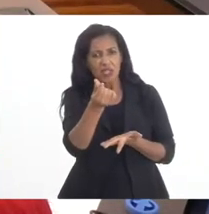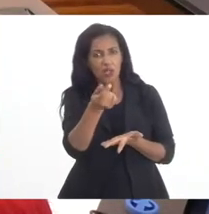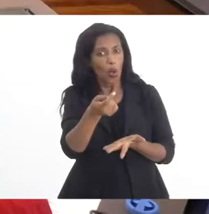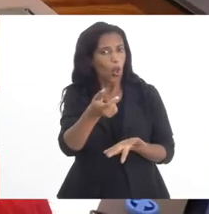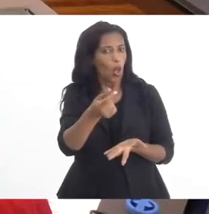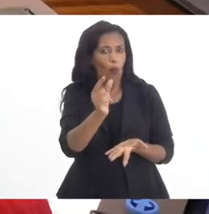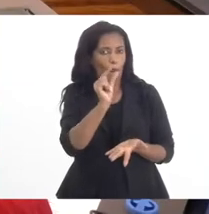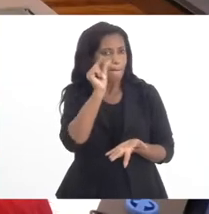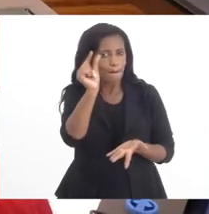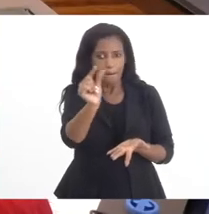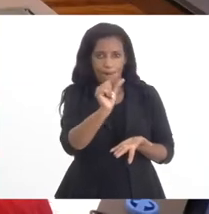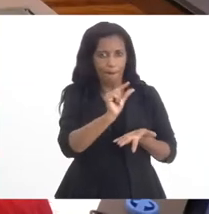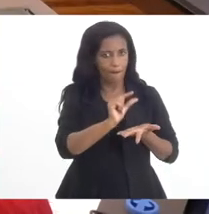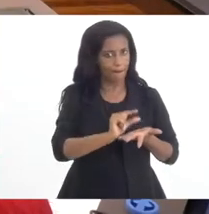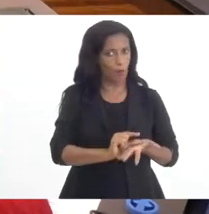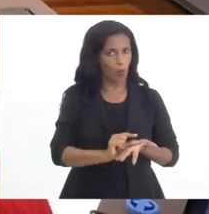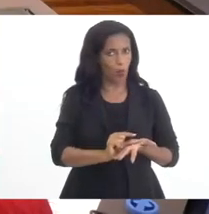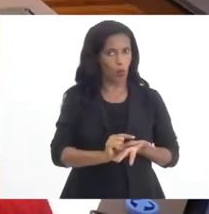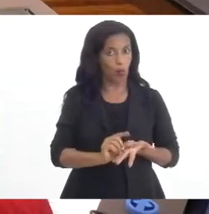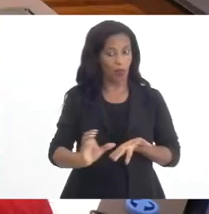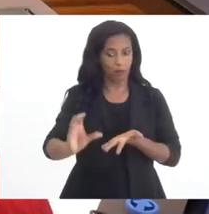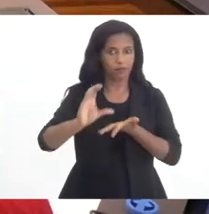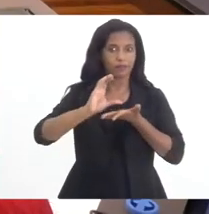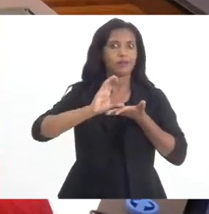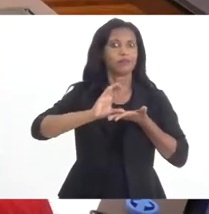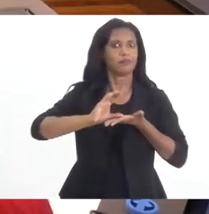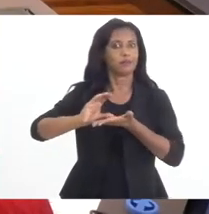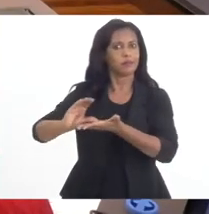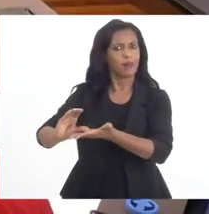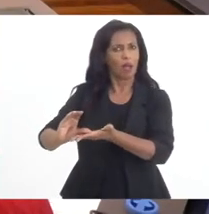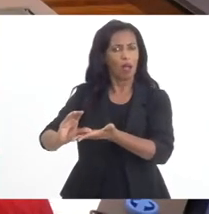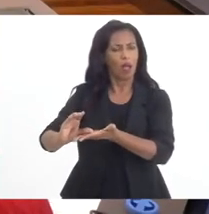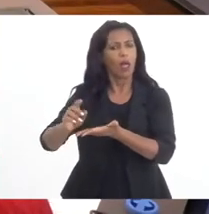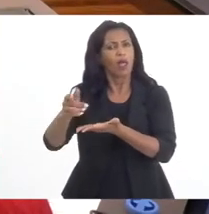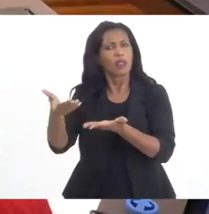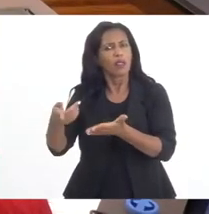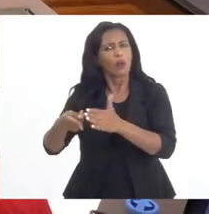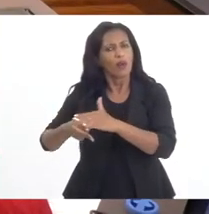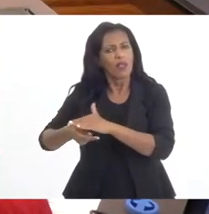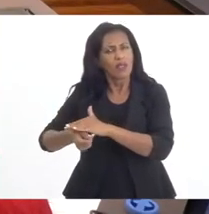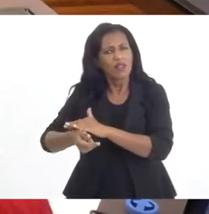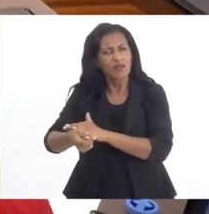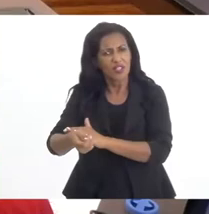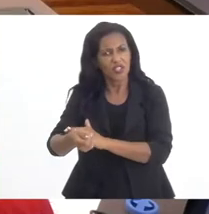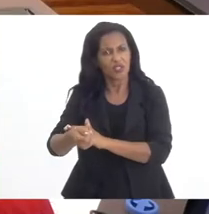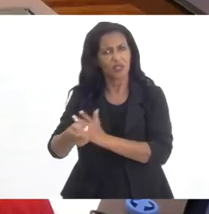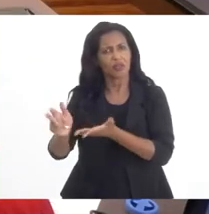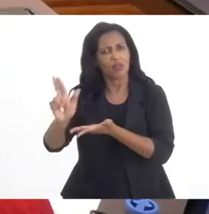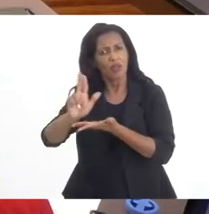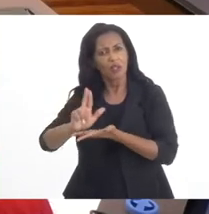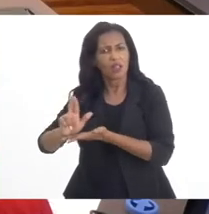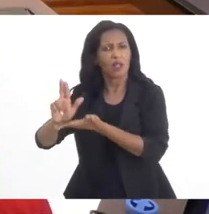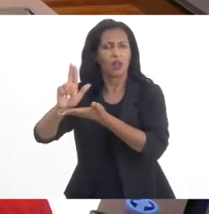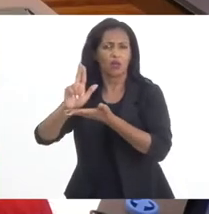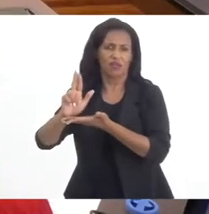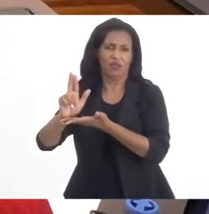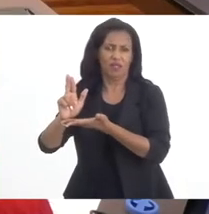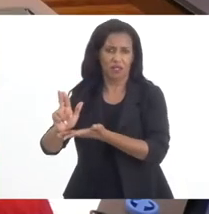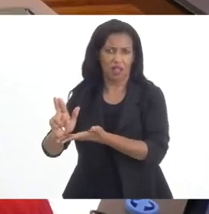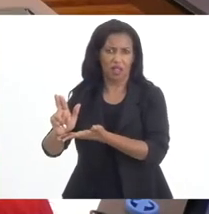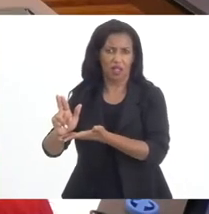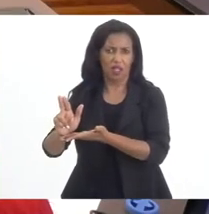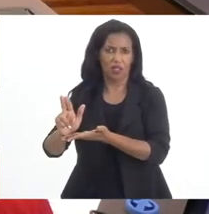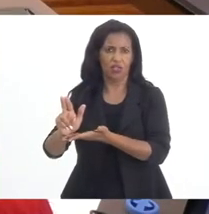baixo, acredito eu que deva ser alto, não é investido na Universidade da Zona Oeste, ao invés de usar